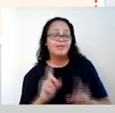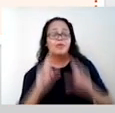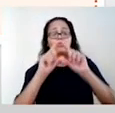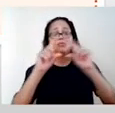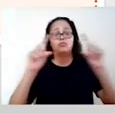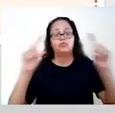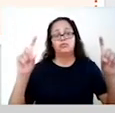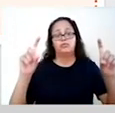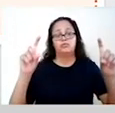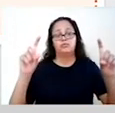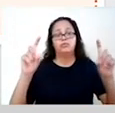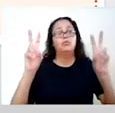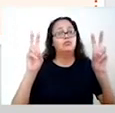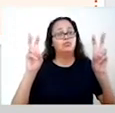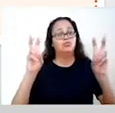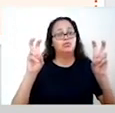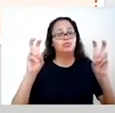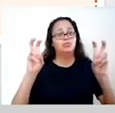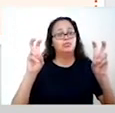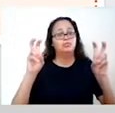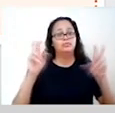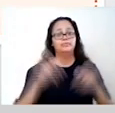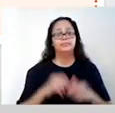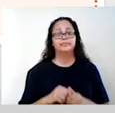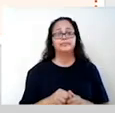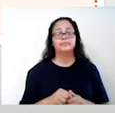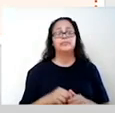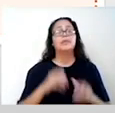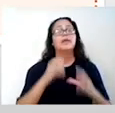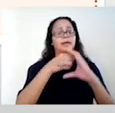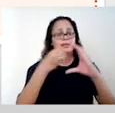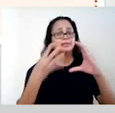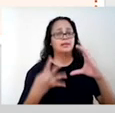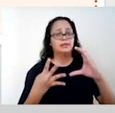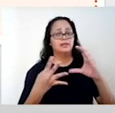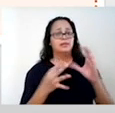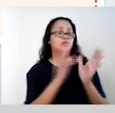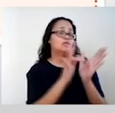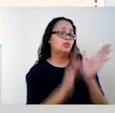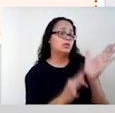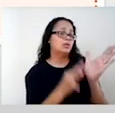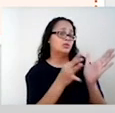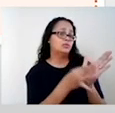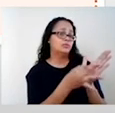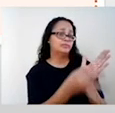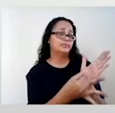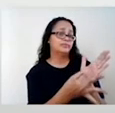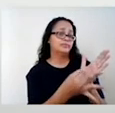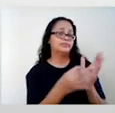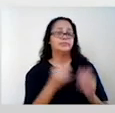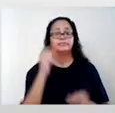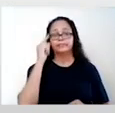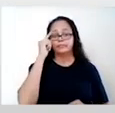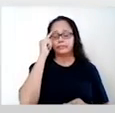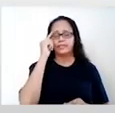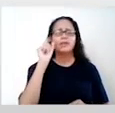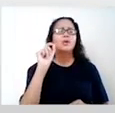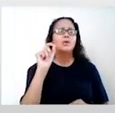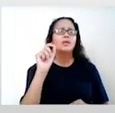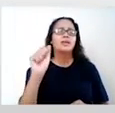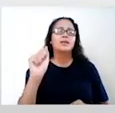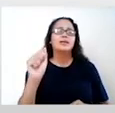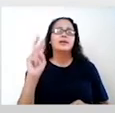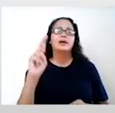um título, mas eu posso ter sim. Então são essas as características de um texto opinativo. E o